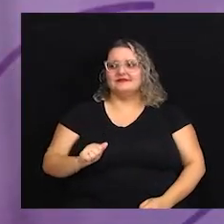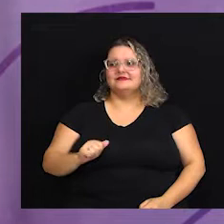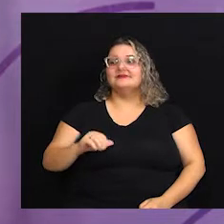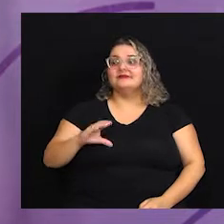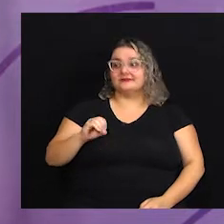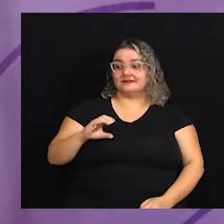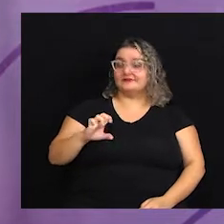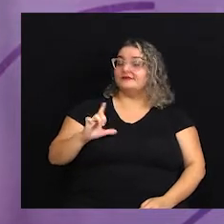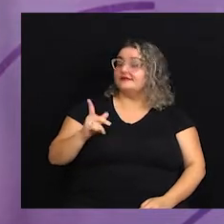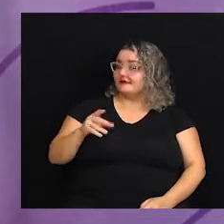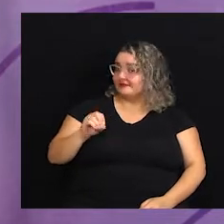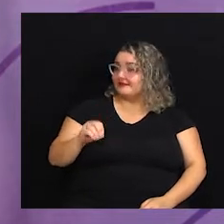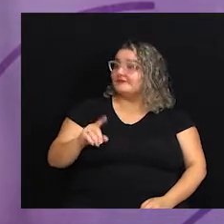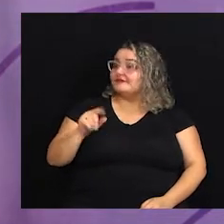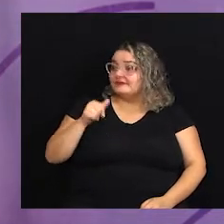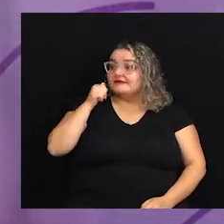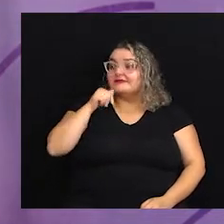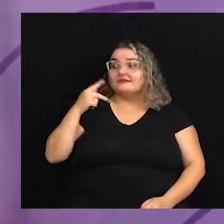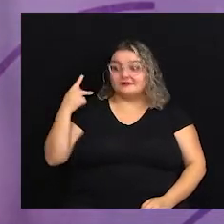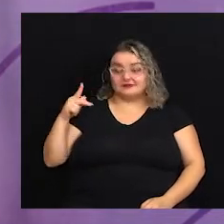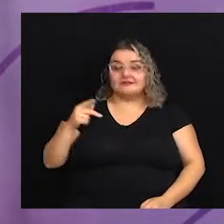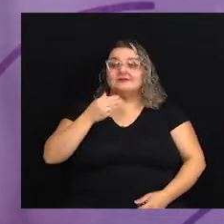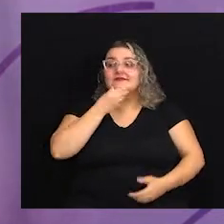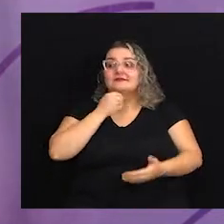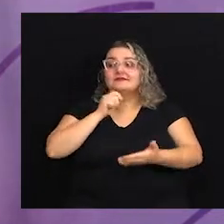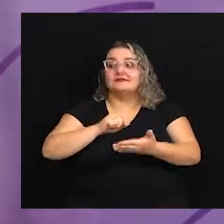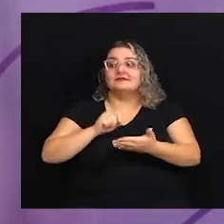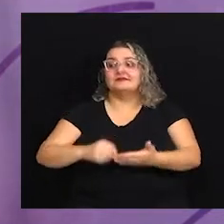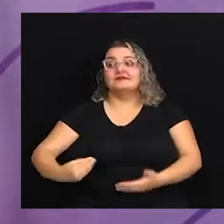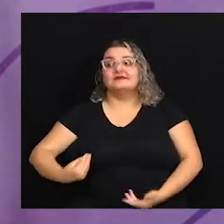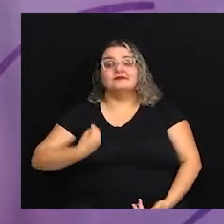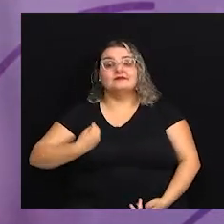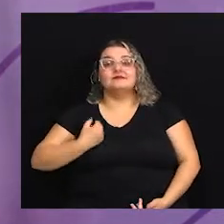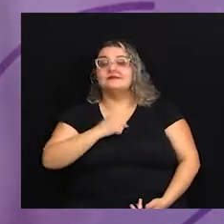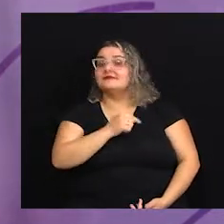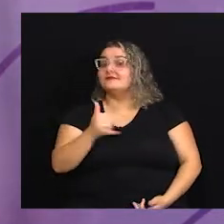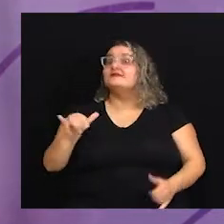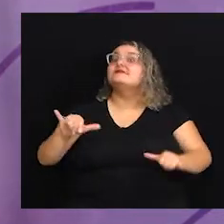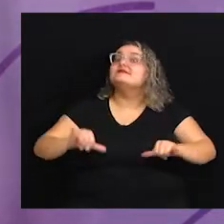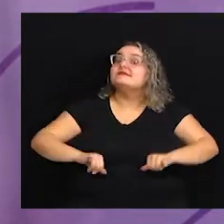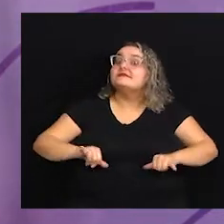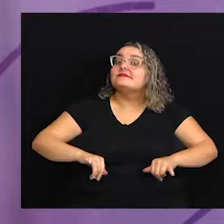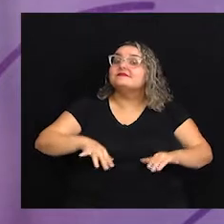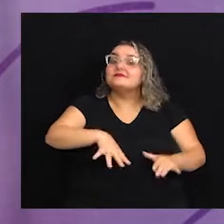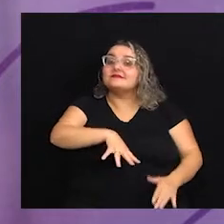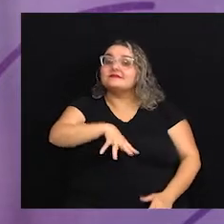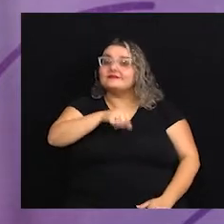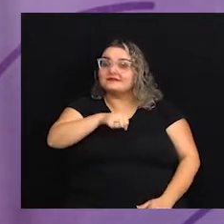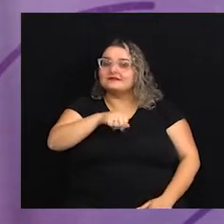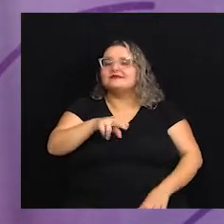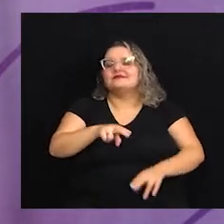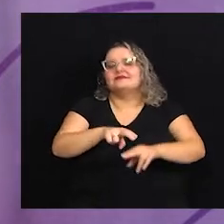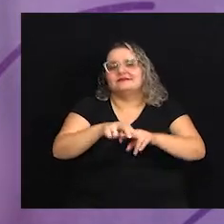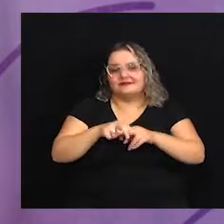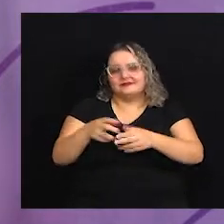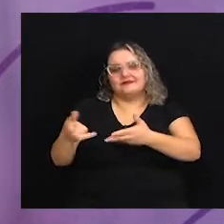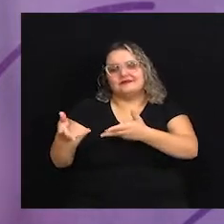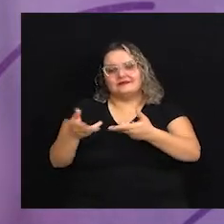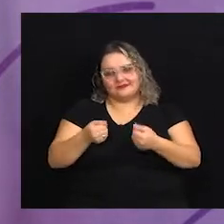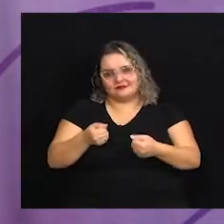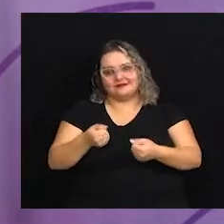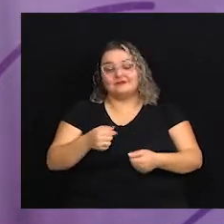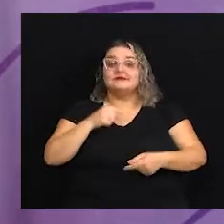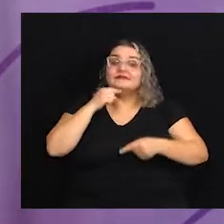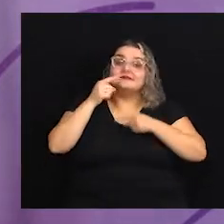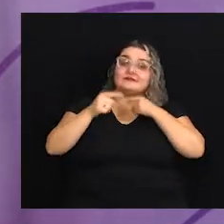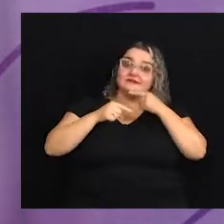comigo, e ela também, olha só, é autora do livro Viva Sem Sofrer na Menopausa. Por isso, a gente convidou ela aqui para